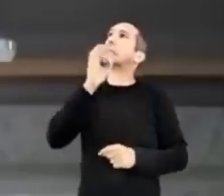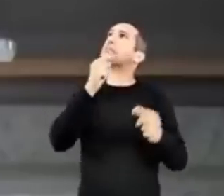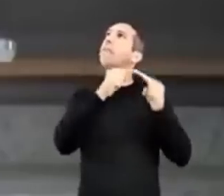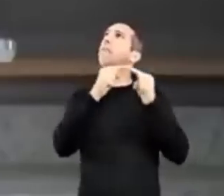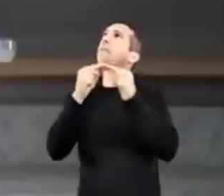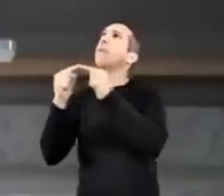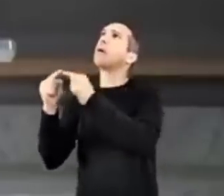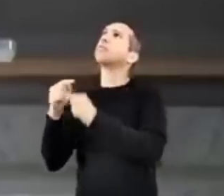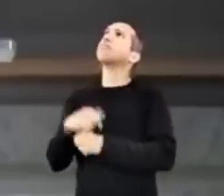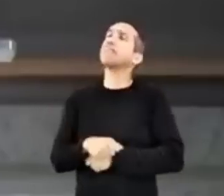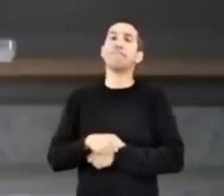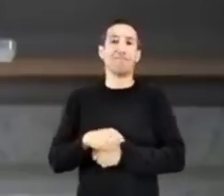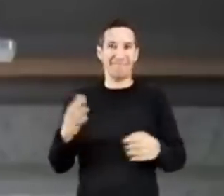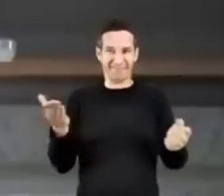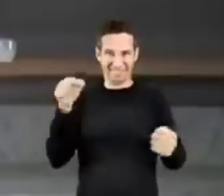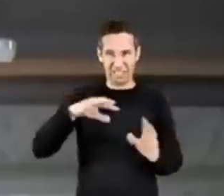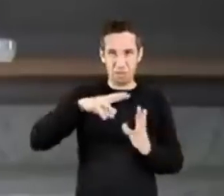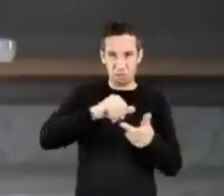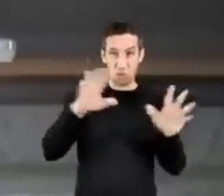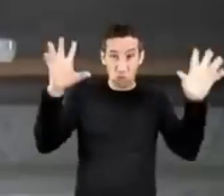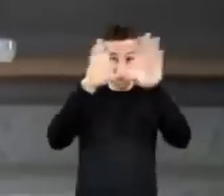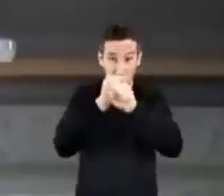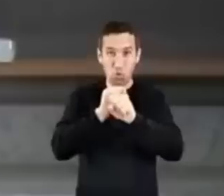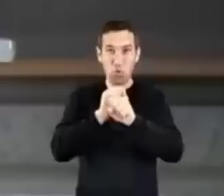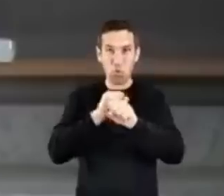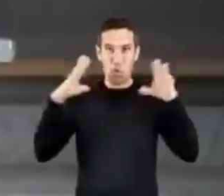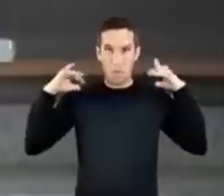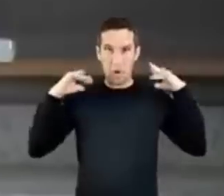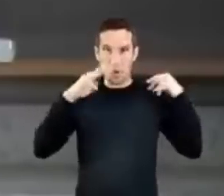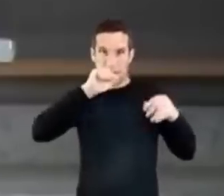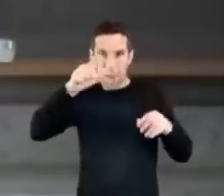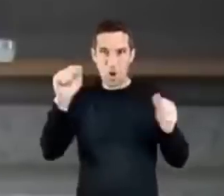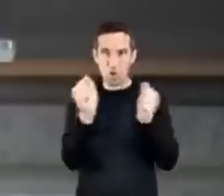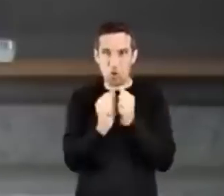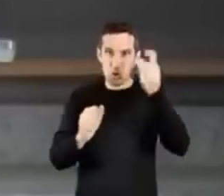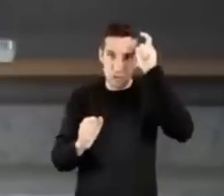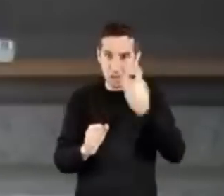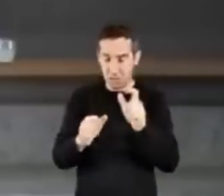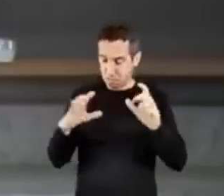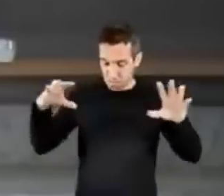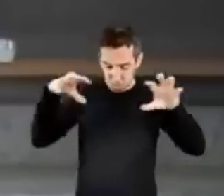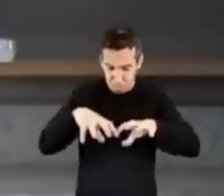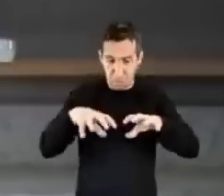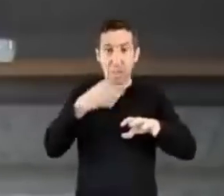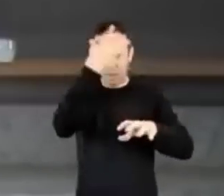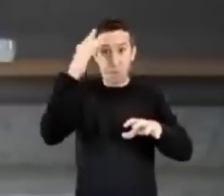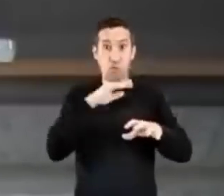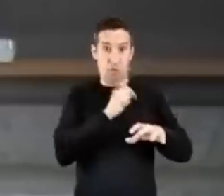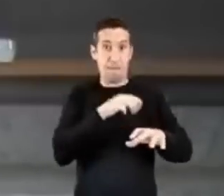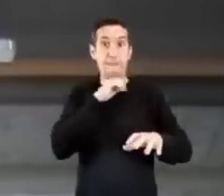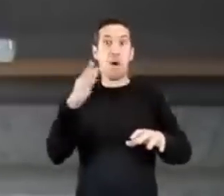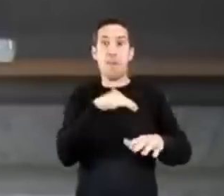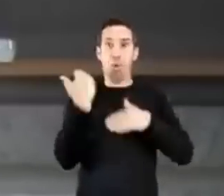terra vazia a terra escura o diabo e os anjos maus aqui presos os ímpios mortos o povo de Deus do céu